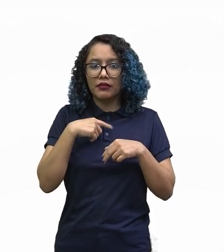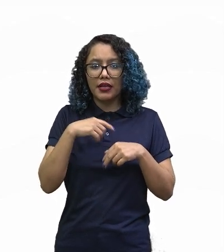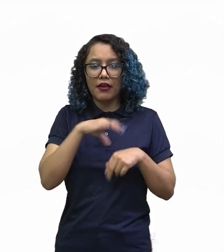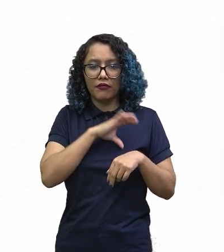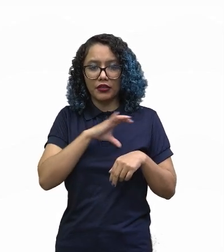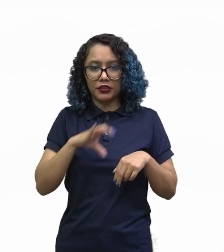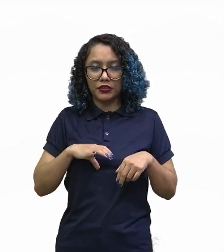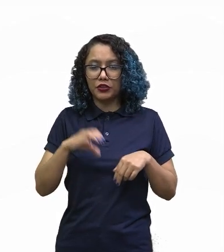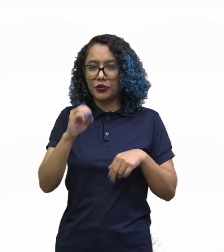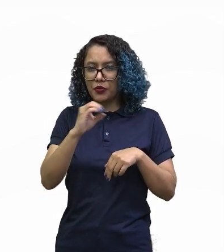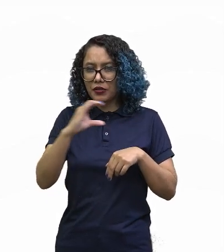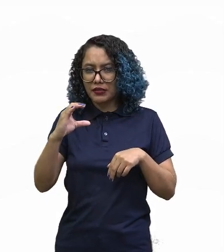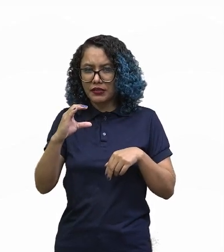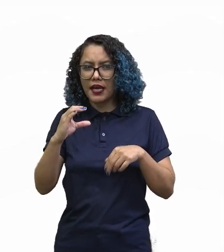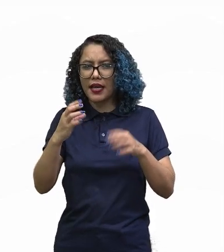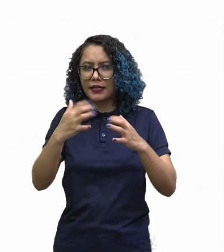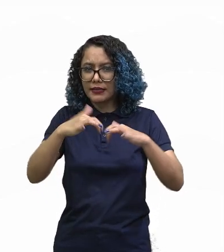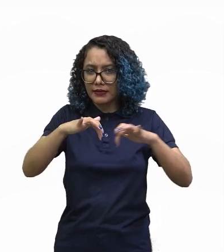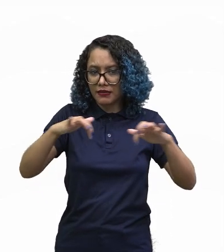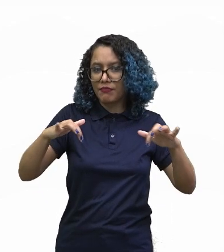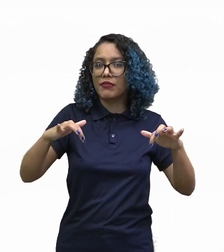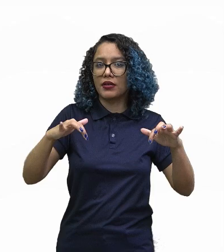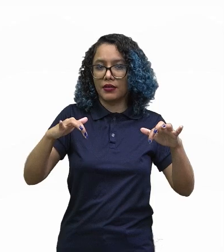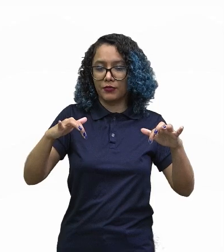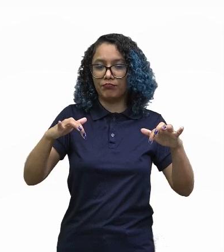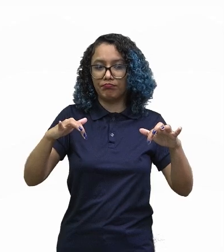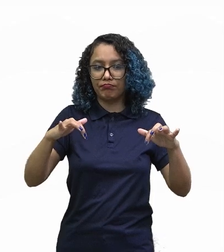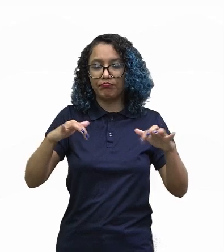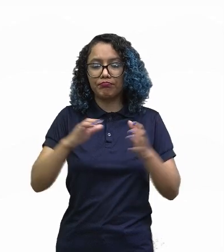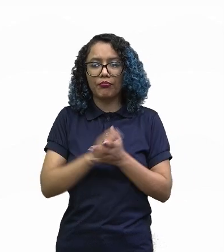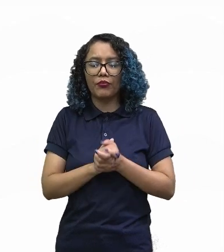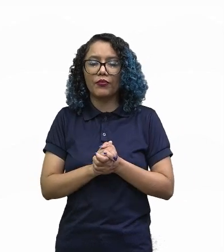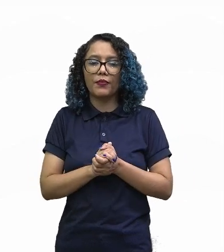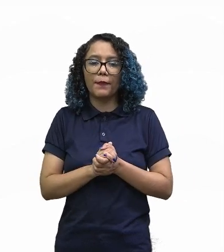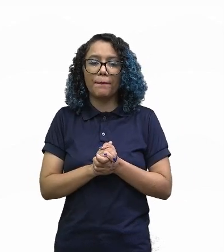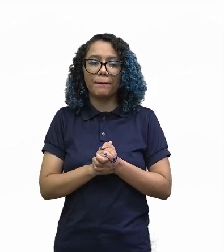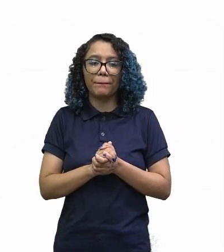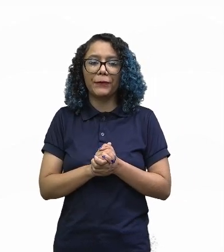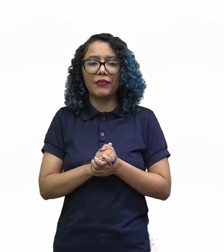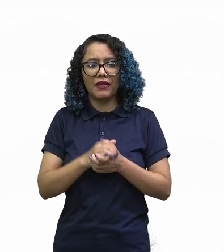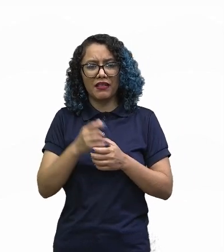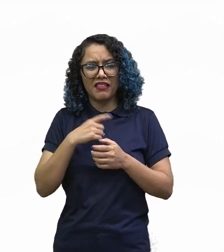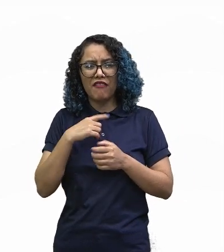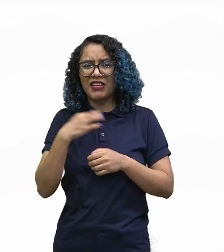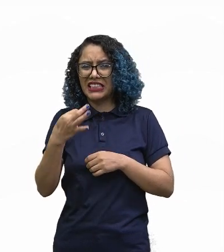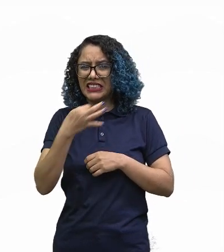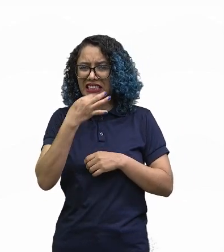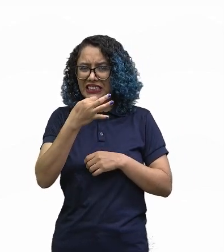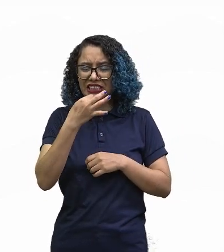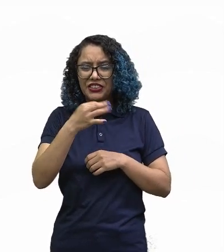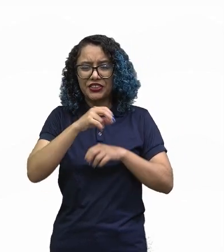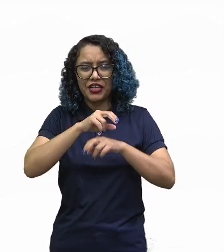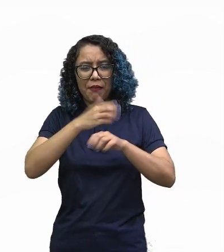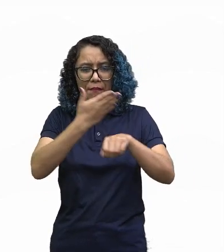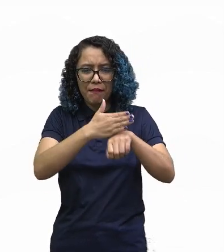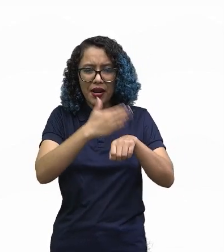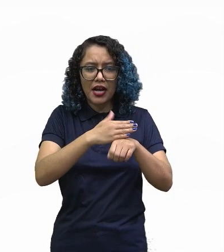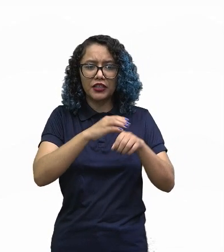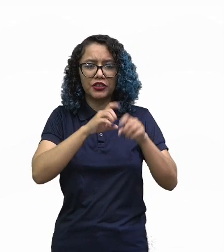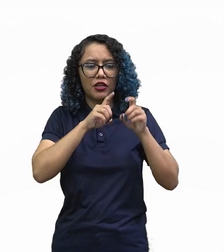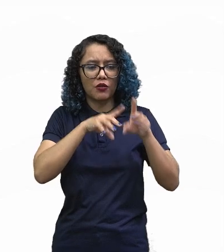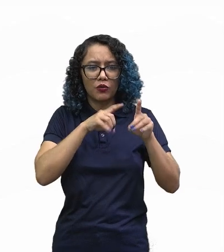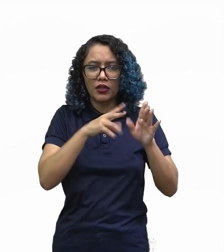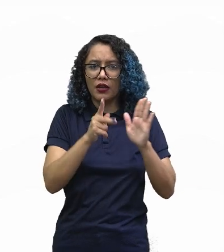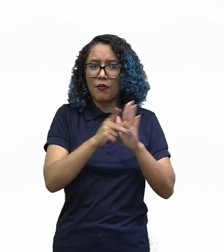cristianismo ocidental. Esse movimento foi impulsionado por críticas às práticas e